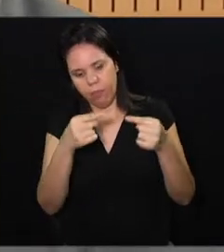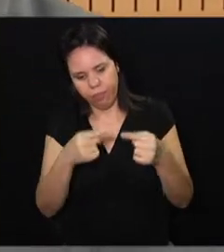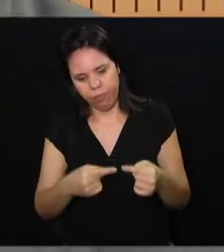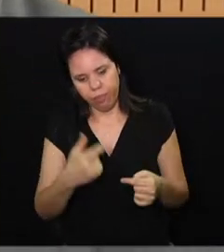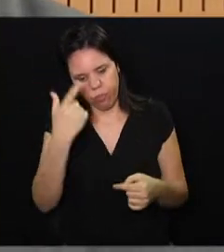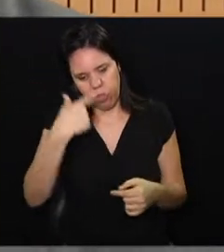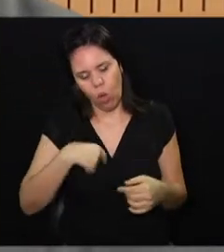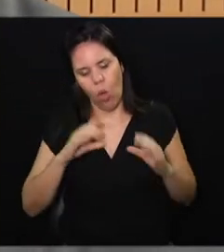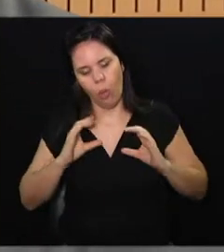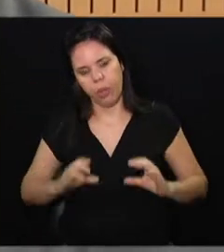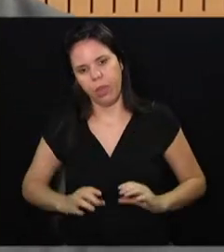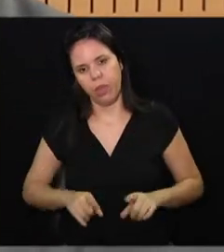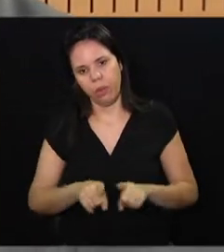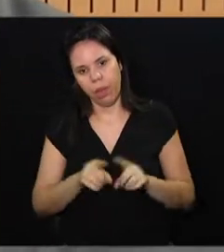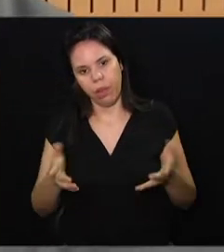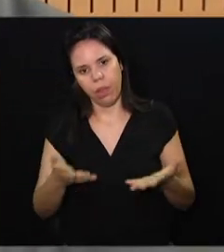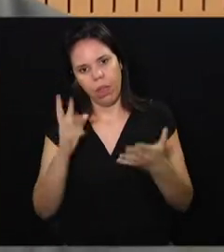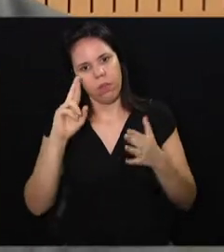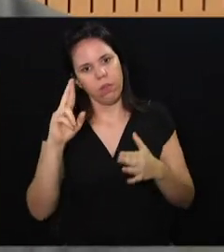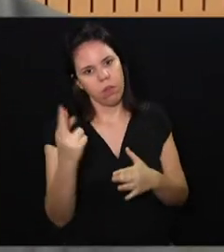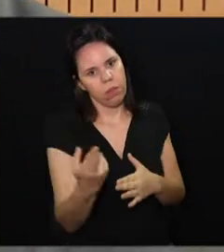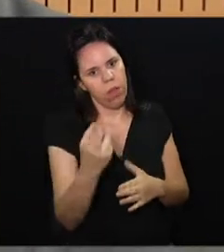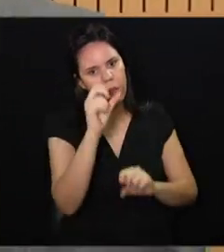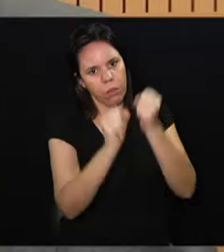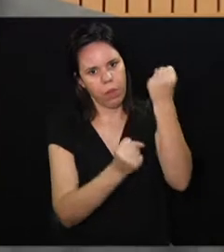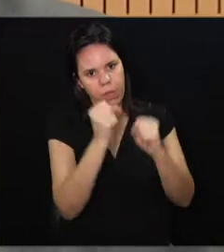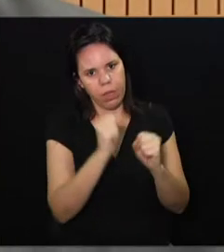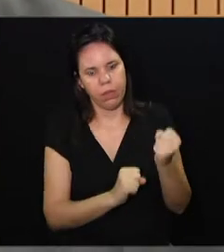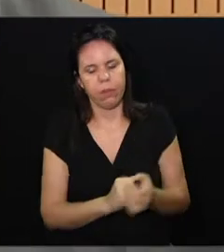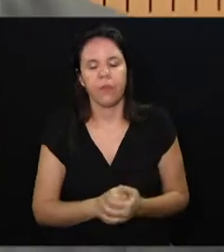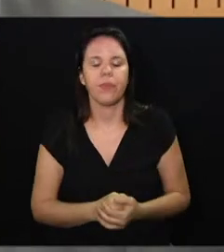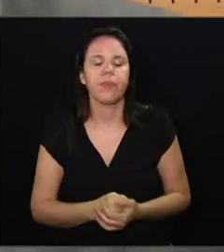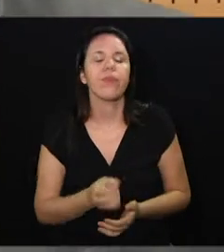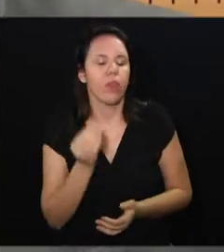comportamental, para que isso sim possa trazer resultados excelentes para as organizações. É uma